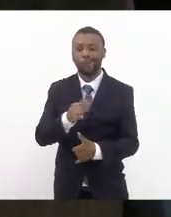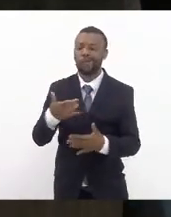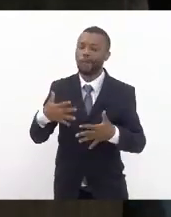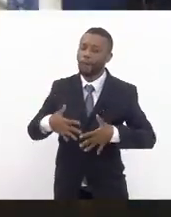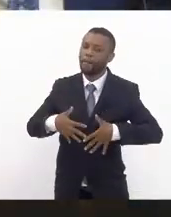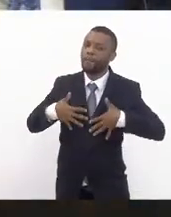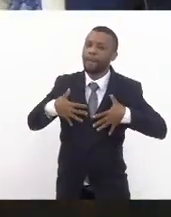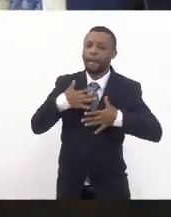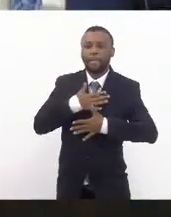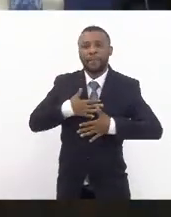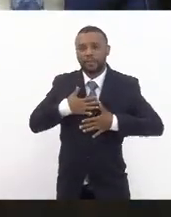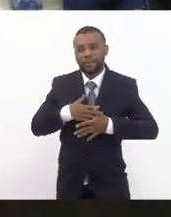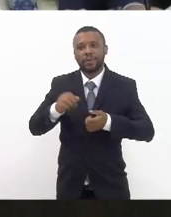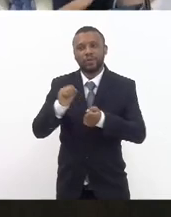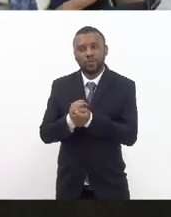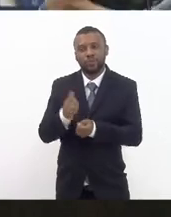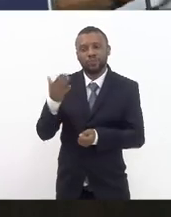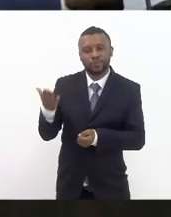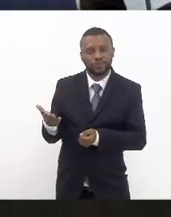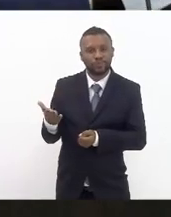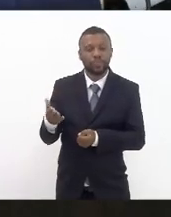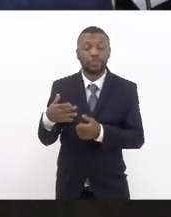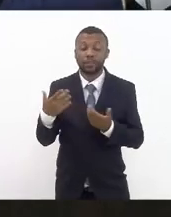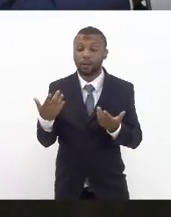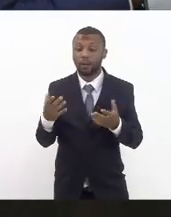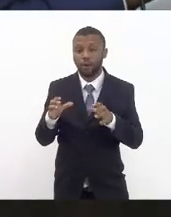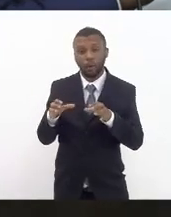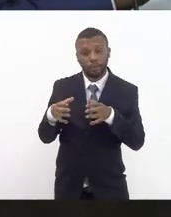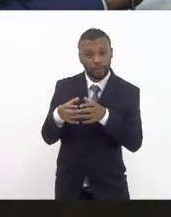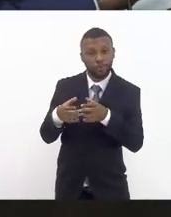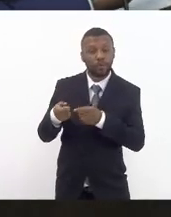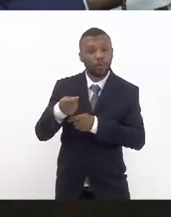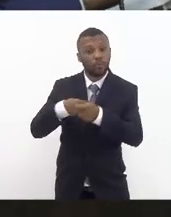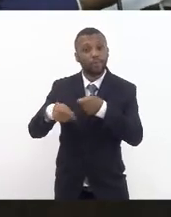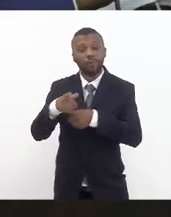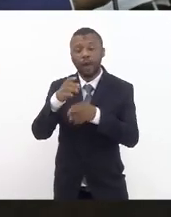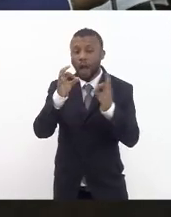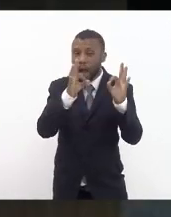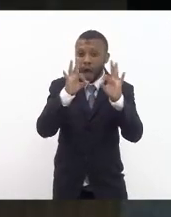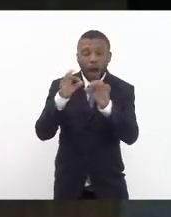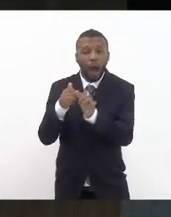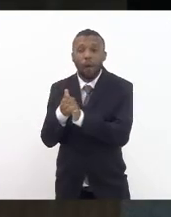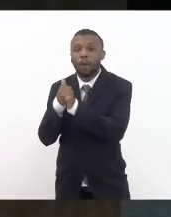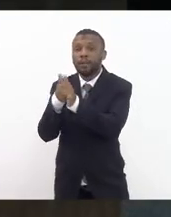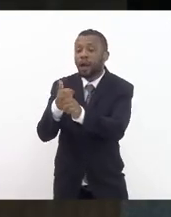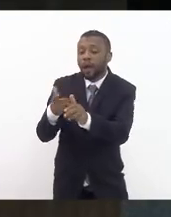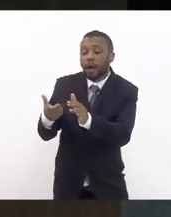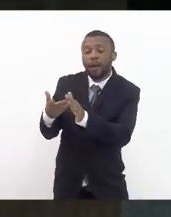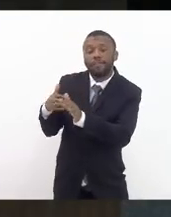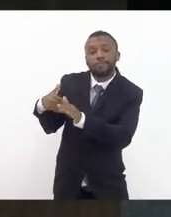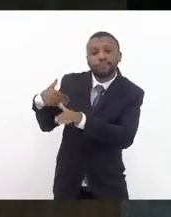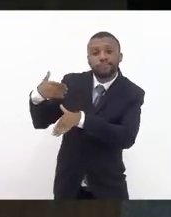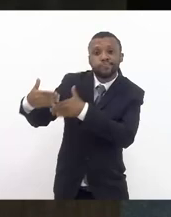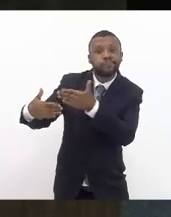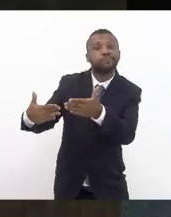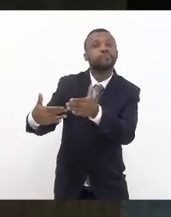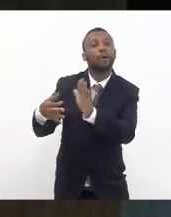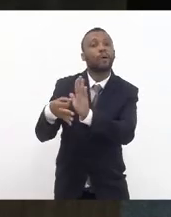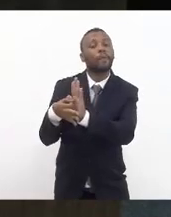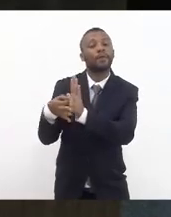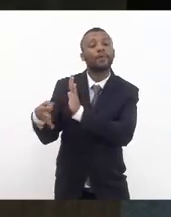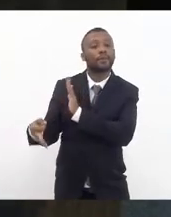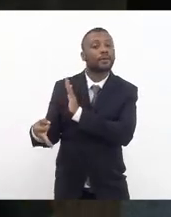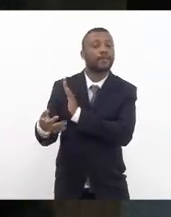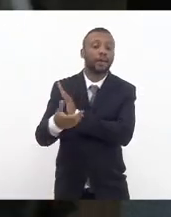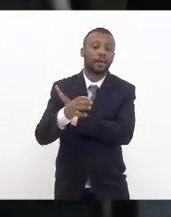aqui. Deputado André Ciliano, a Comissão de Economia vai acompanhar o alentado parecer da Comissão de Ciência e Tecnologia.